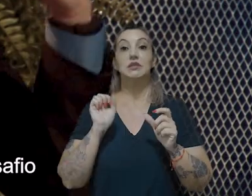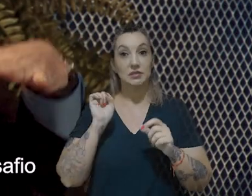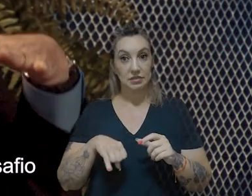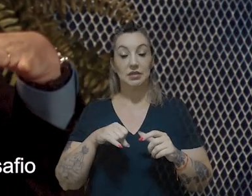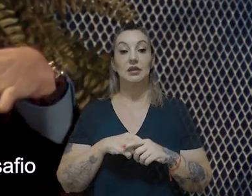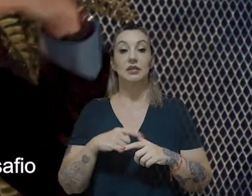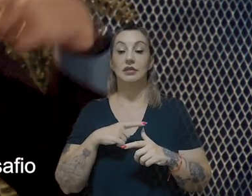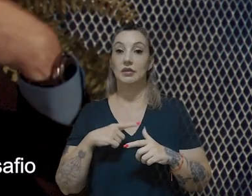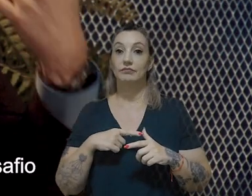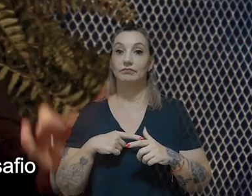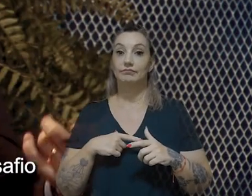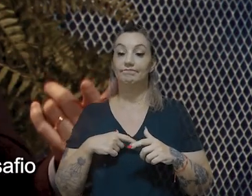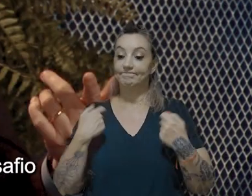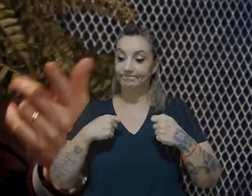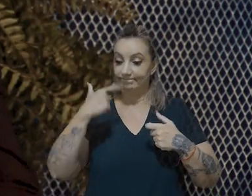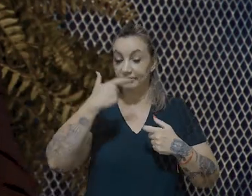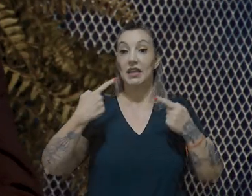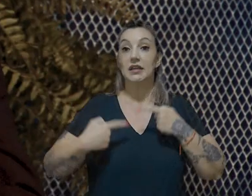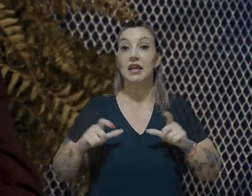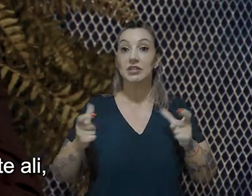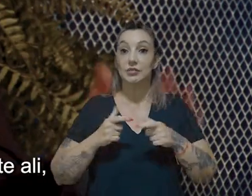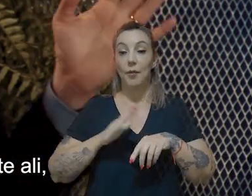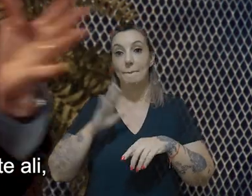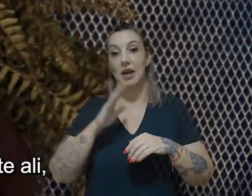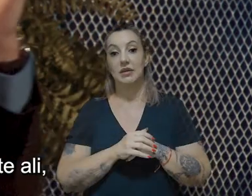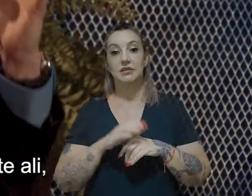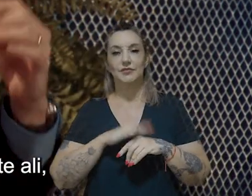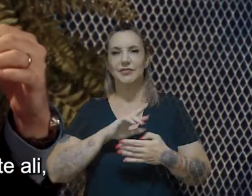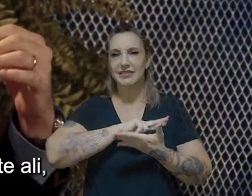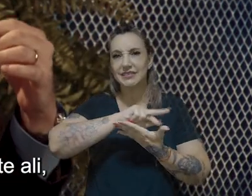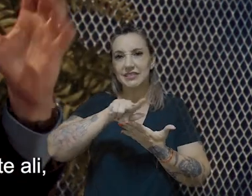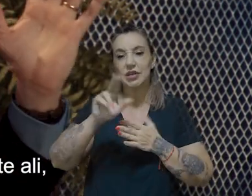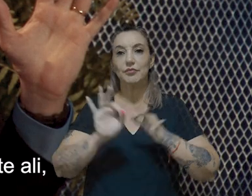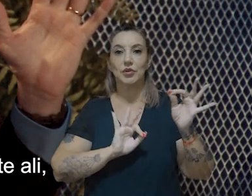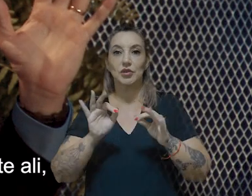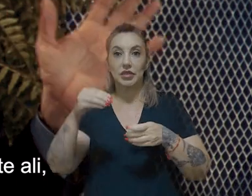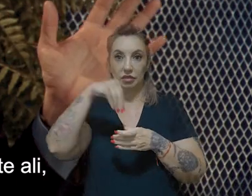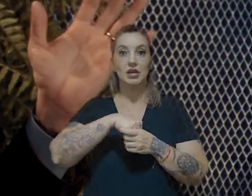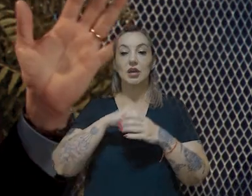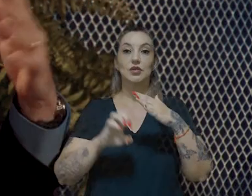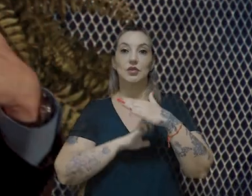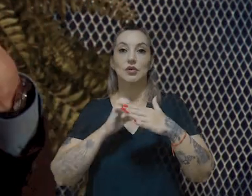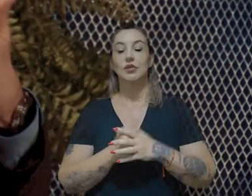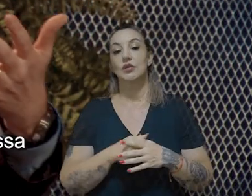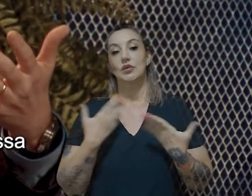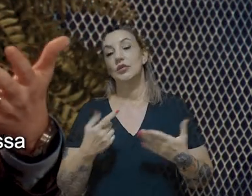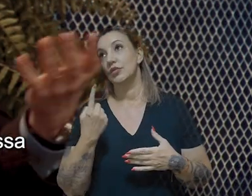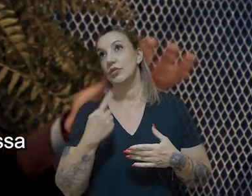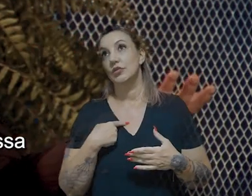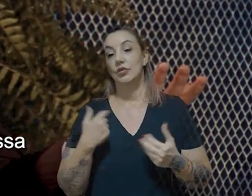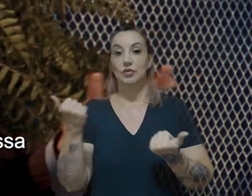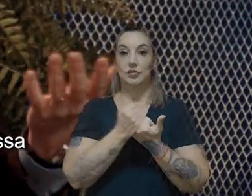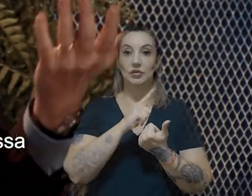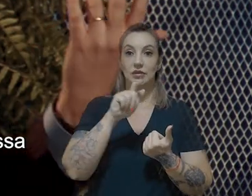competividad baixa Mas precisamos nos colocar um desafio para reduzir ainda mais e a gente fez uma série série de projetos Inter internamente ali então um deles a gente